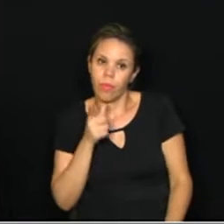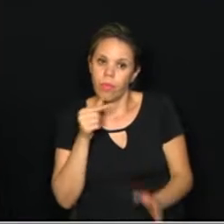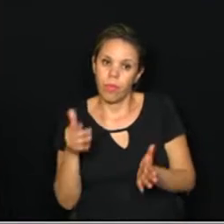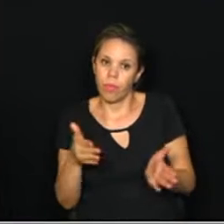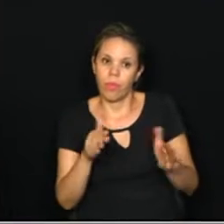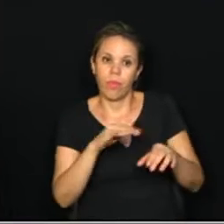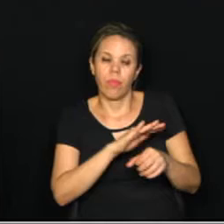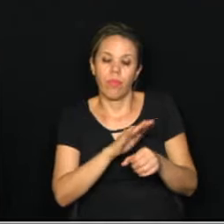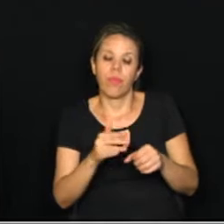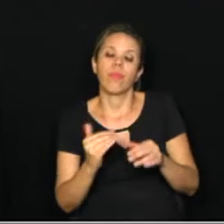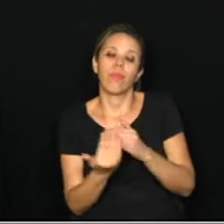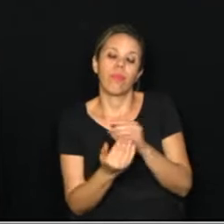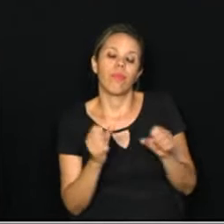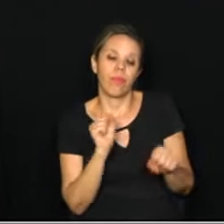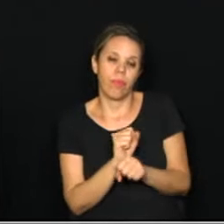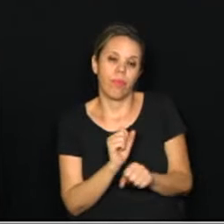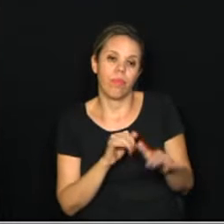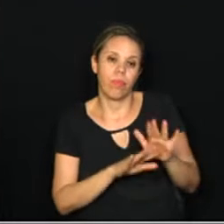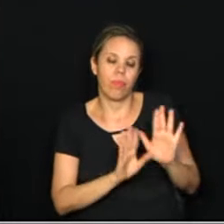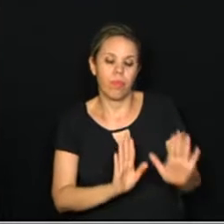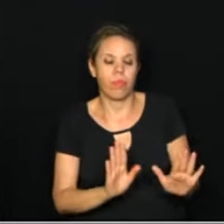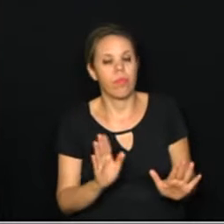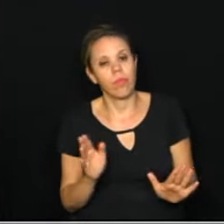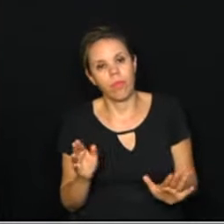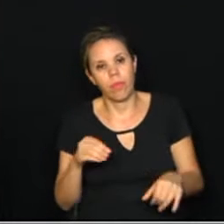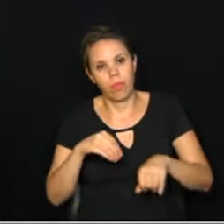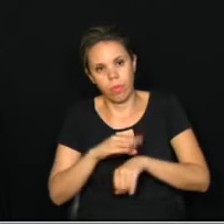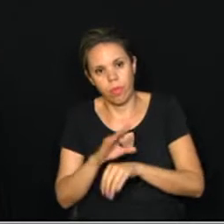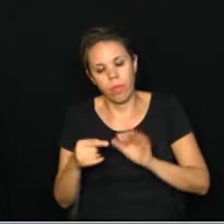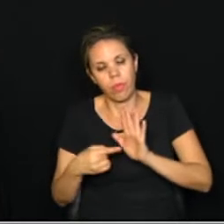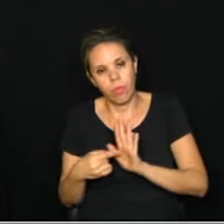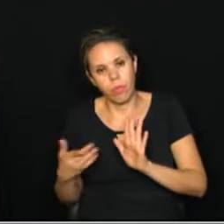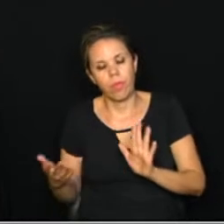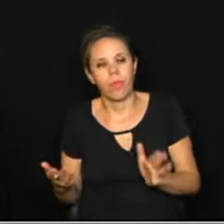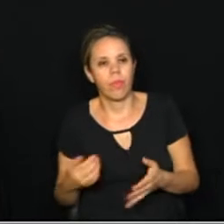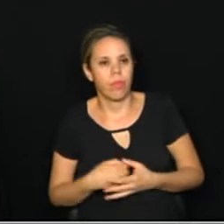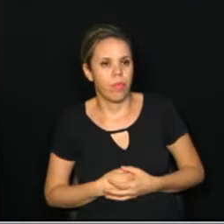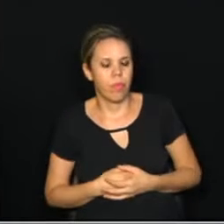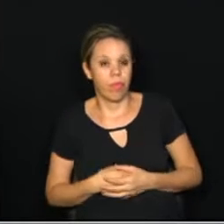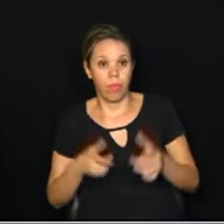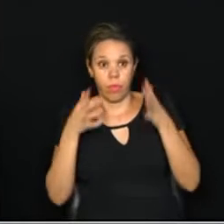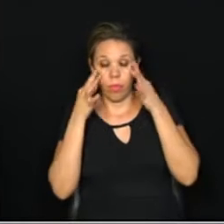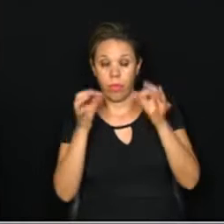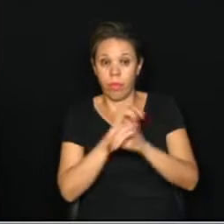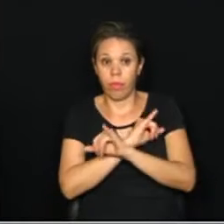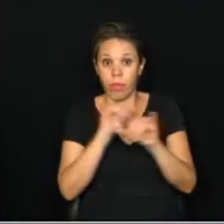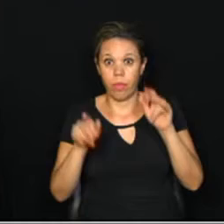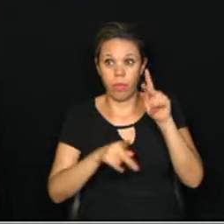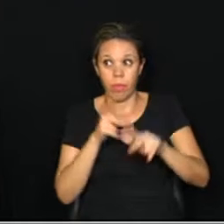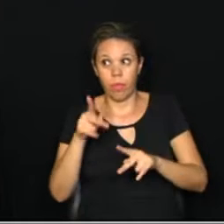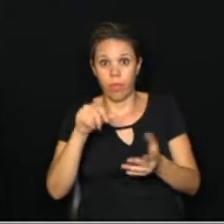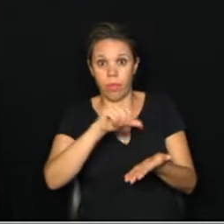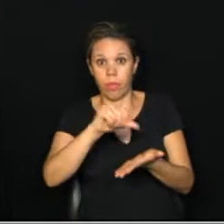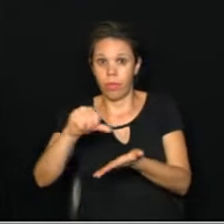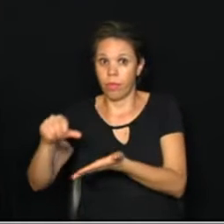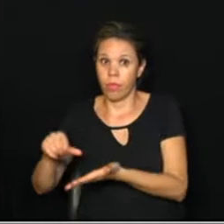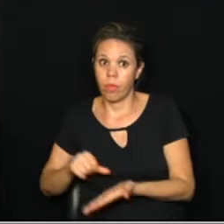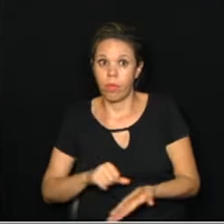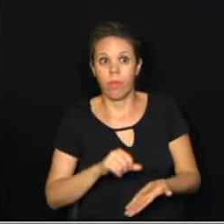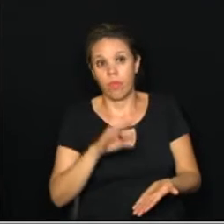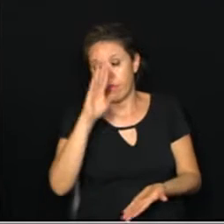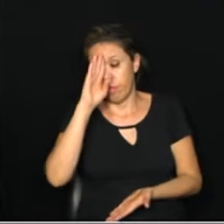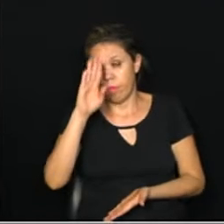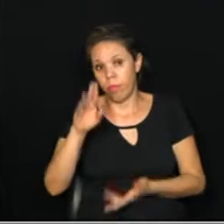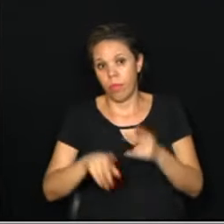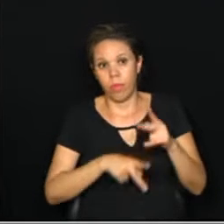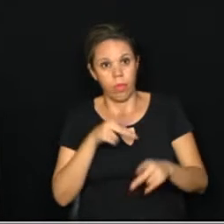armazenado. Então, aí a gente traz o sentido de alerta aos municípios da região, né? Principalmente